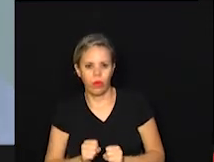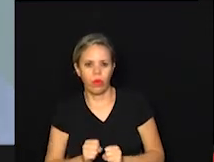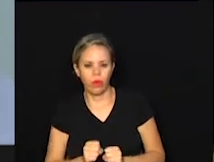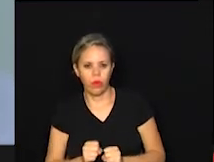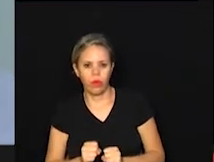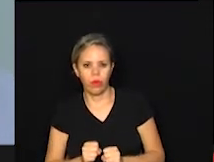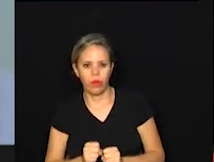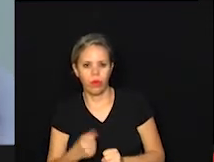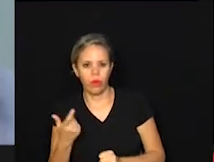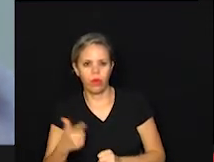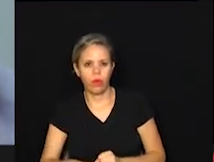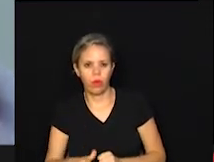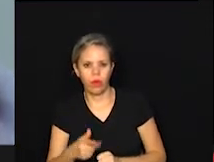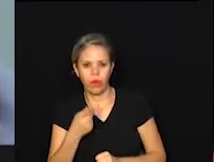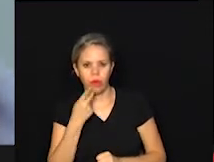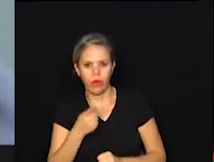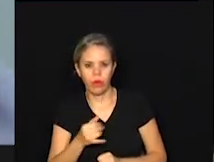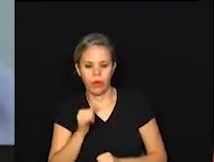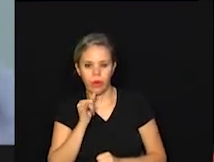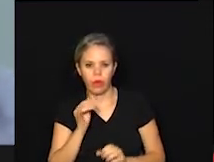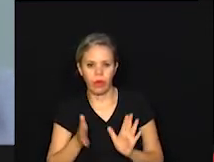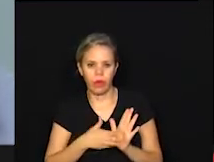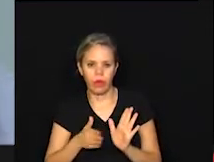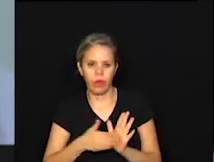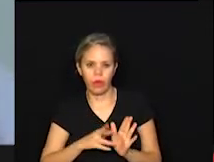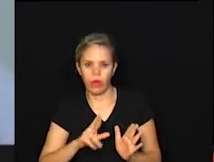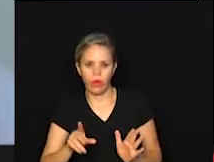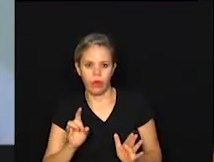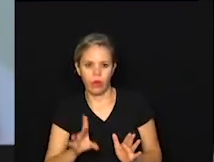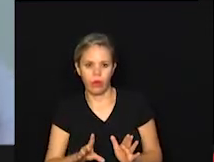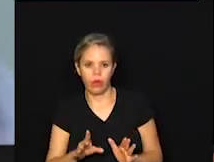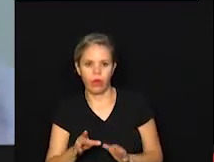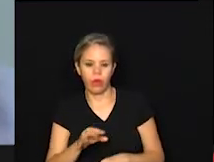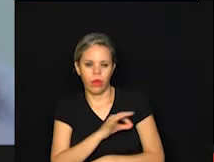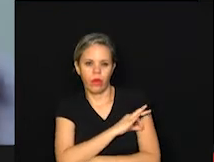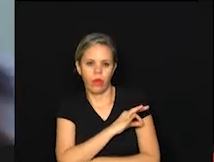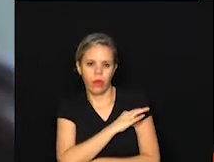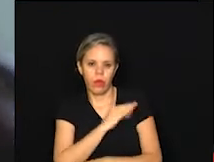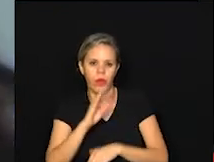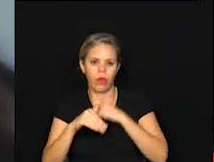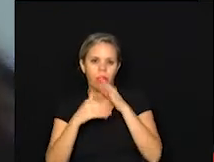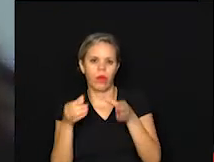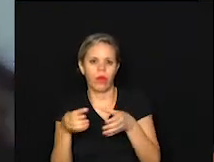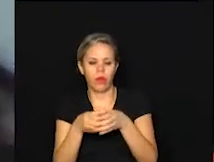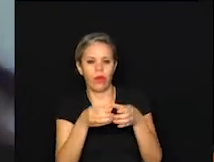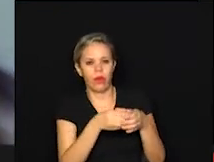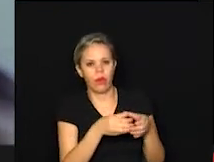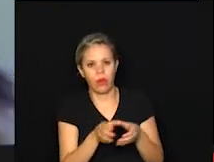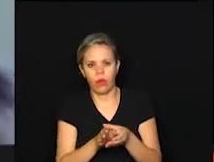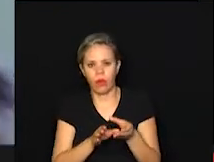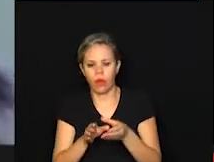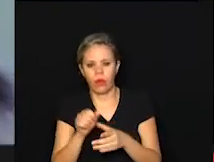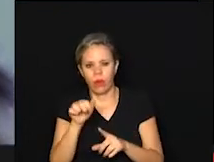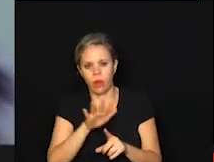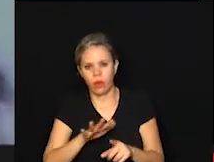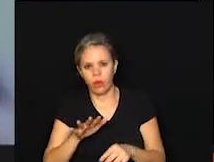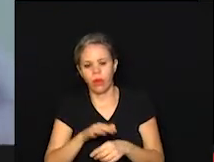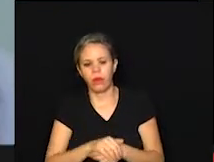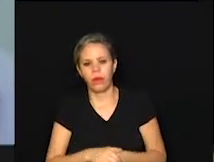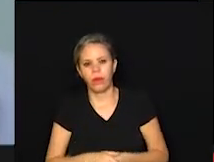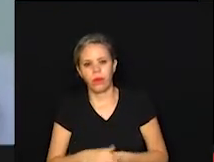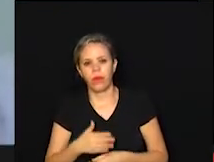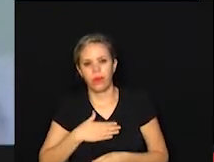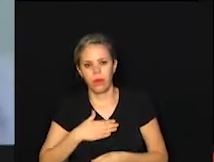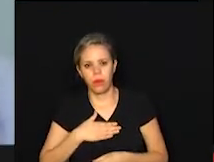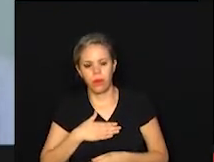aí, novamente, como essa proposta não é só do Executivo, ela foi construída em conjunto com o Conselho, com a sociedade civil. A